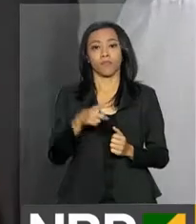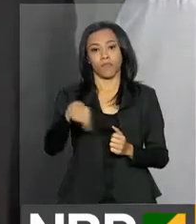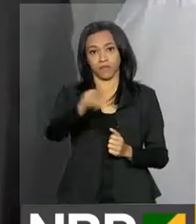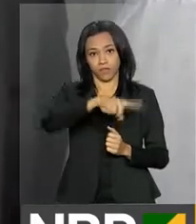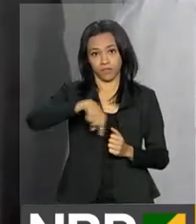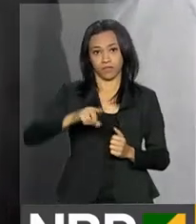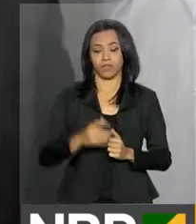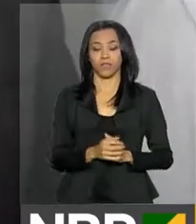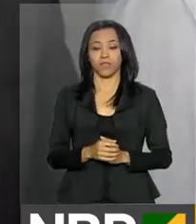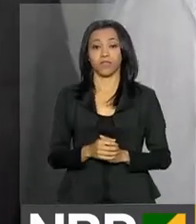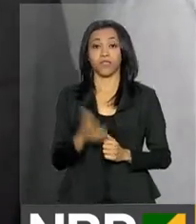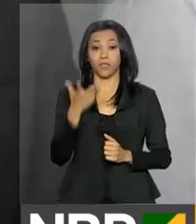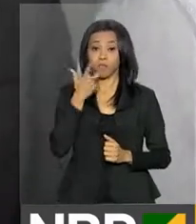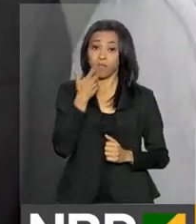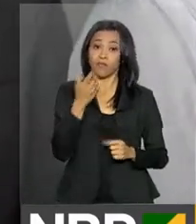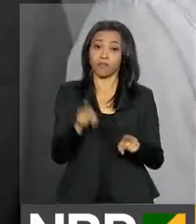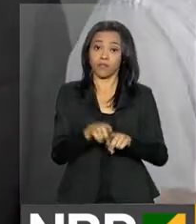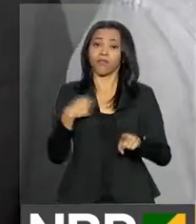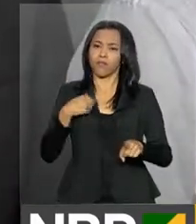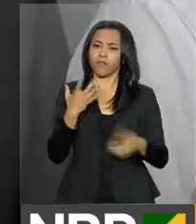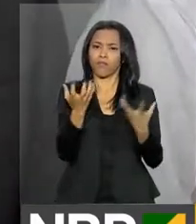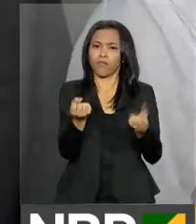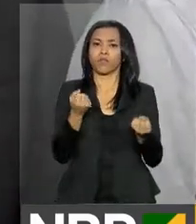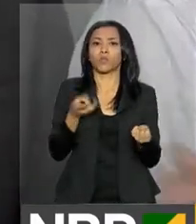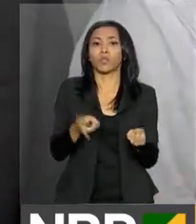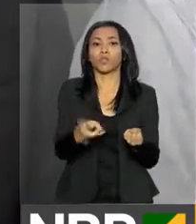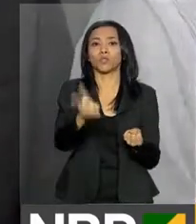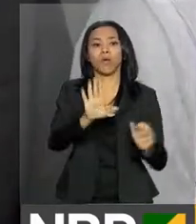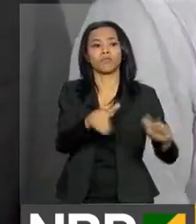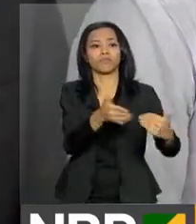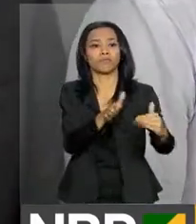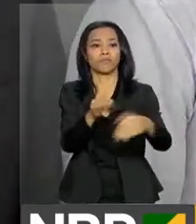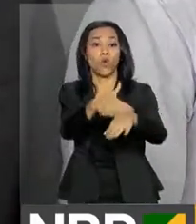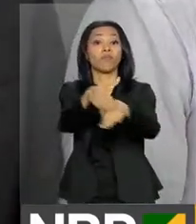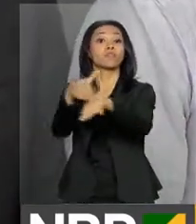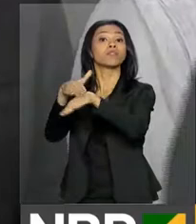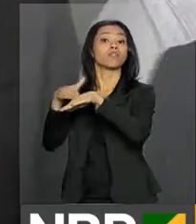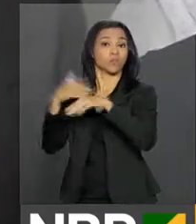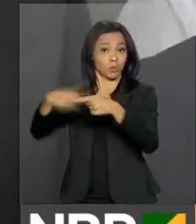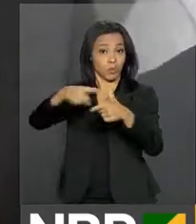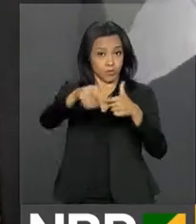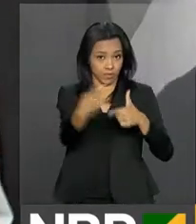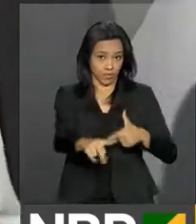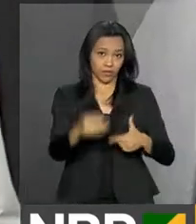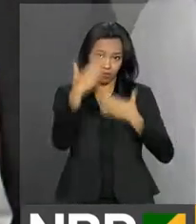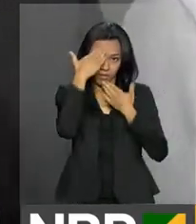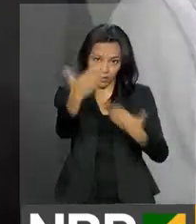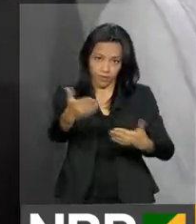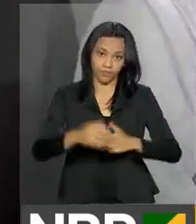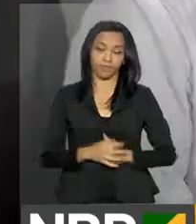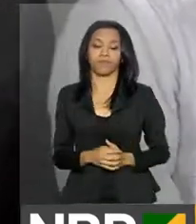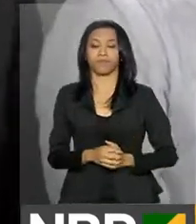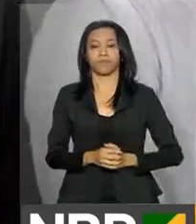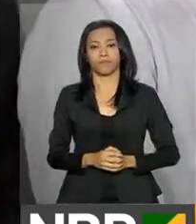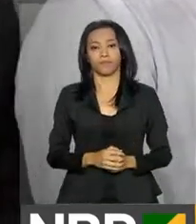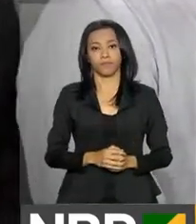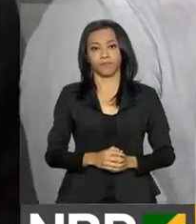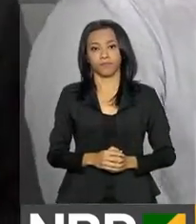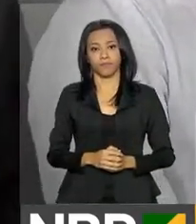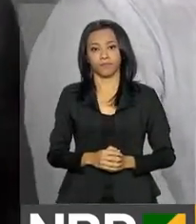senhoras. E dizer que vamos continuar agora conversando sobre os problemas de Roraima. Tá bom? Obrigado.